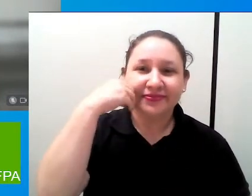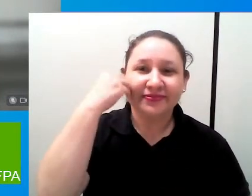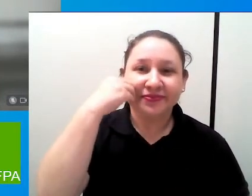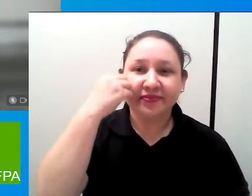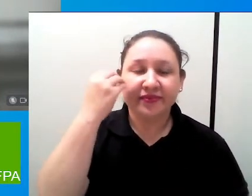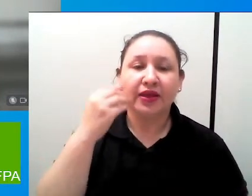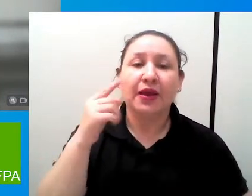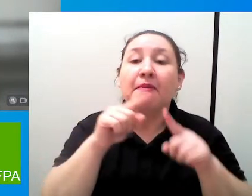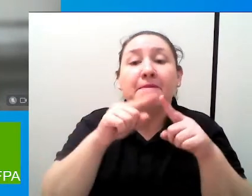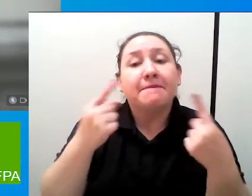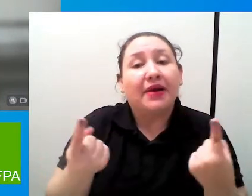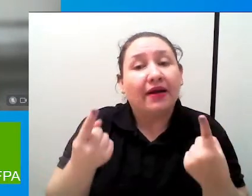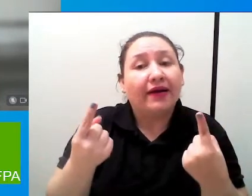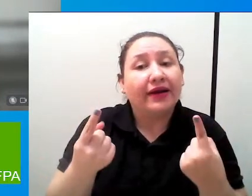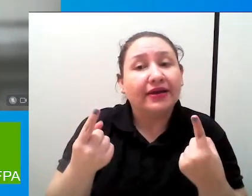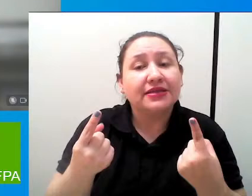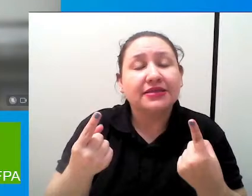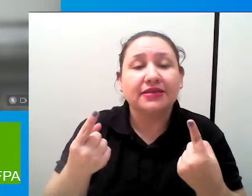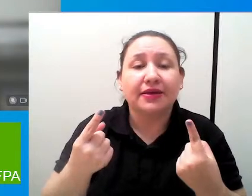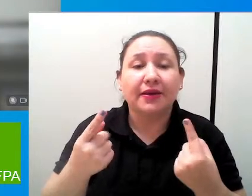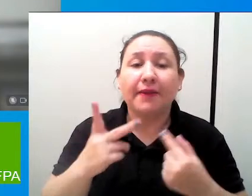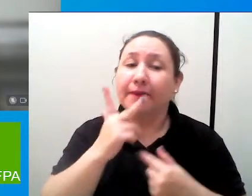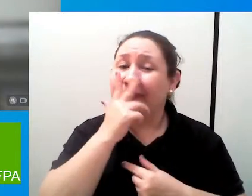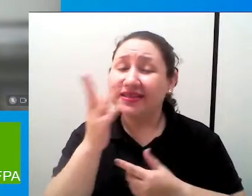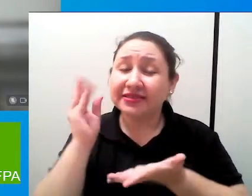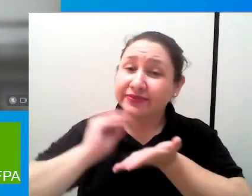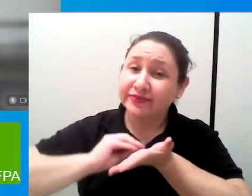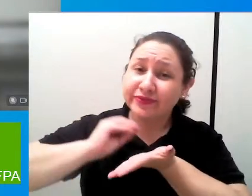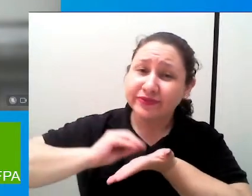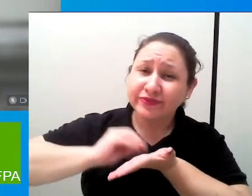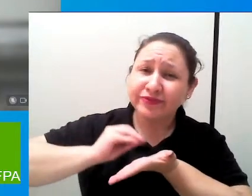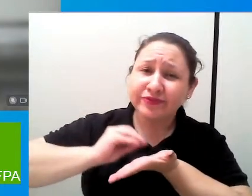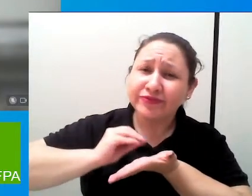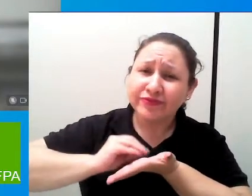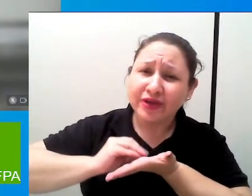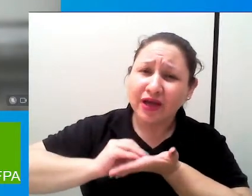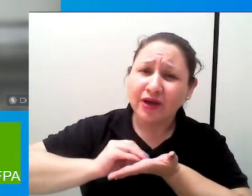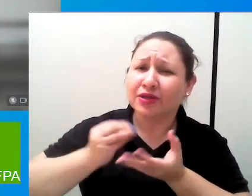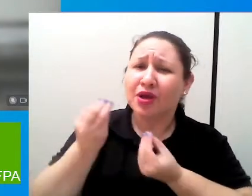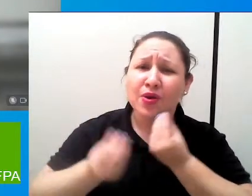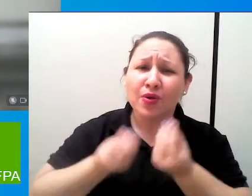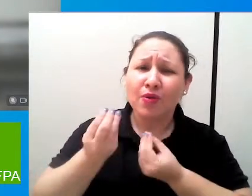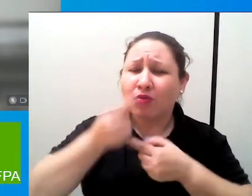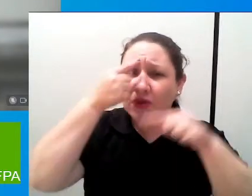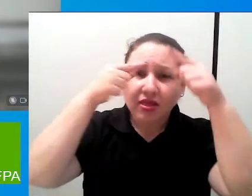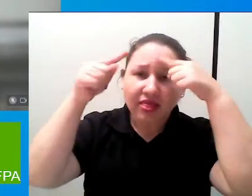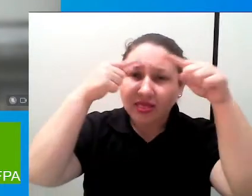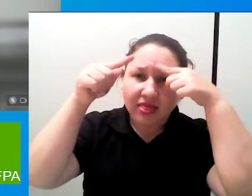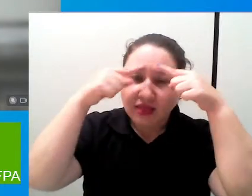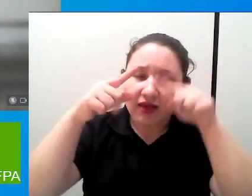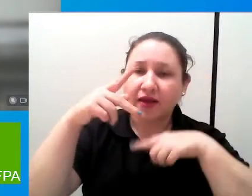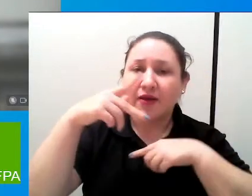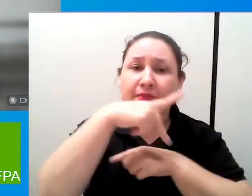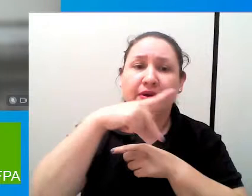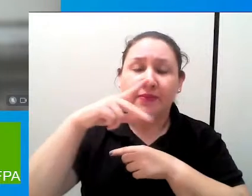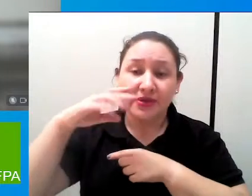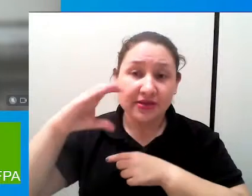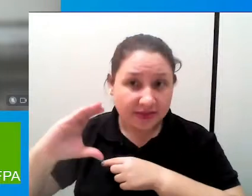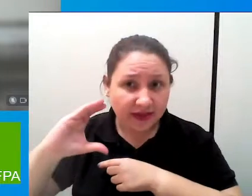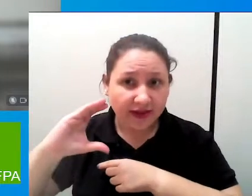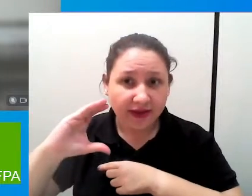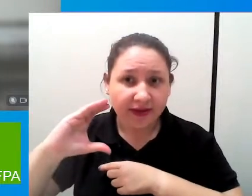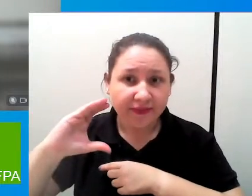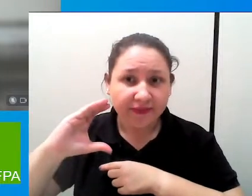tem dificuldades em entender em como realizar a construção desse PPC, de como curricularizar a extensão dentro